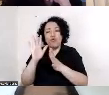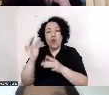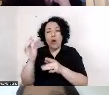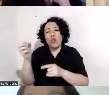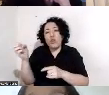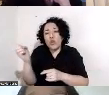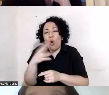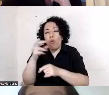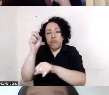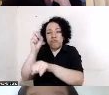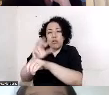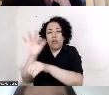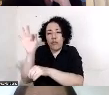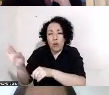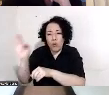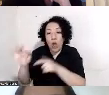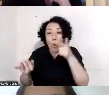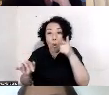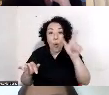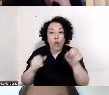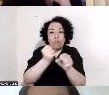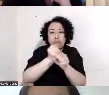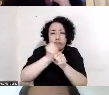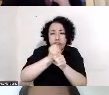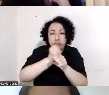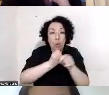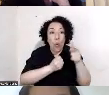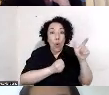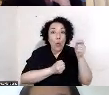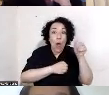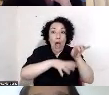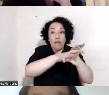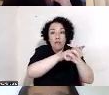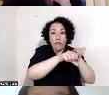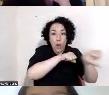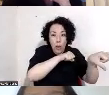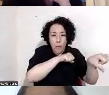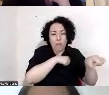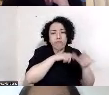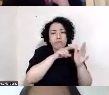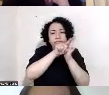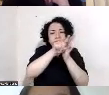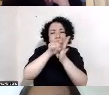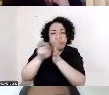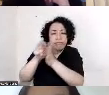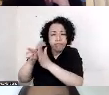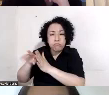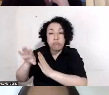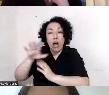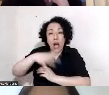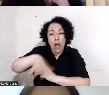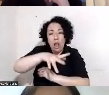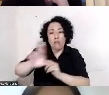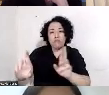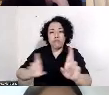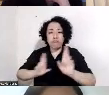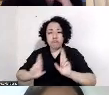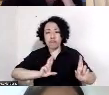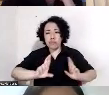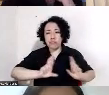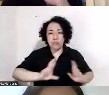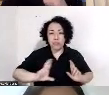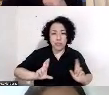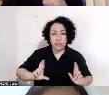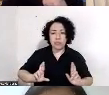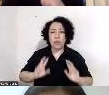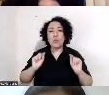meio da faculdade, pessoas que estavam quase tendo o diploma, se graduando, e essas foram as respostas que nós tivemos.